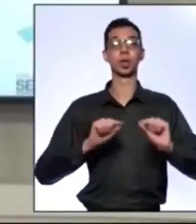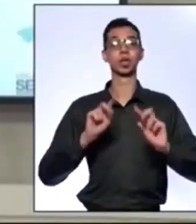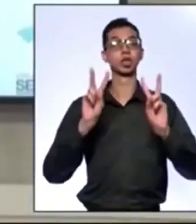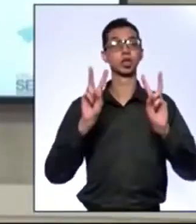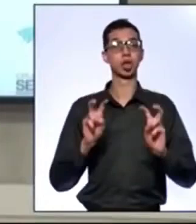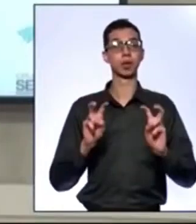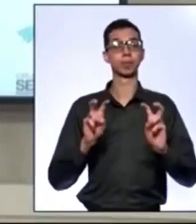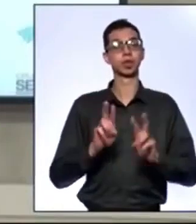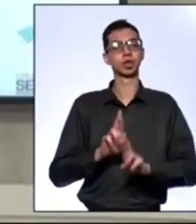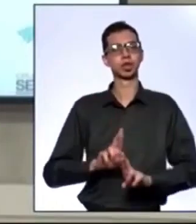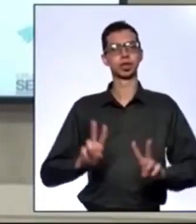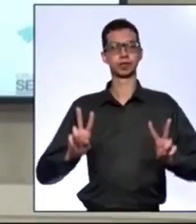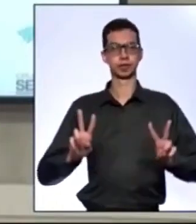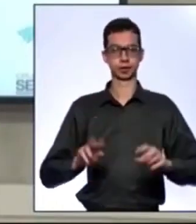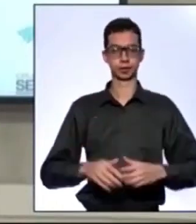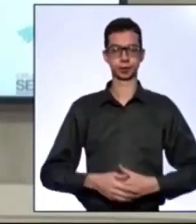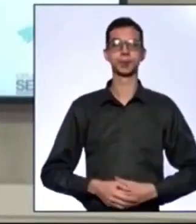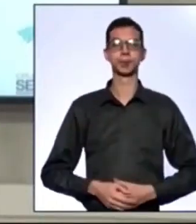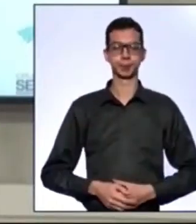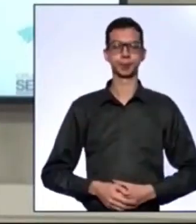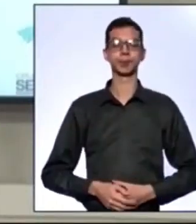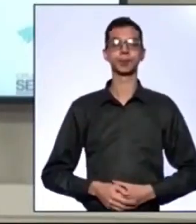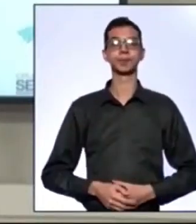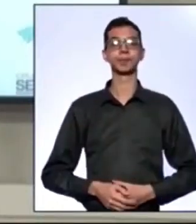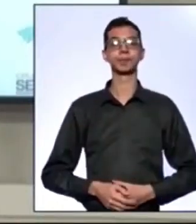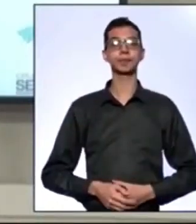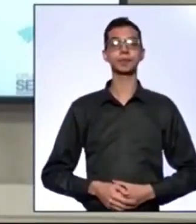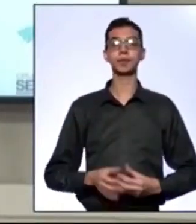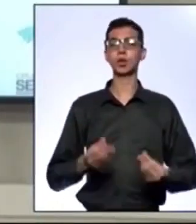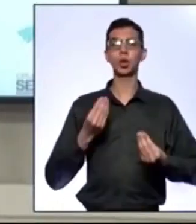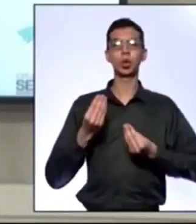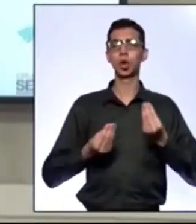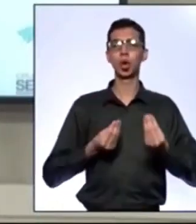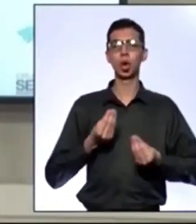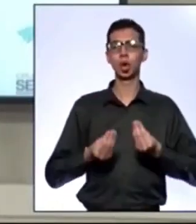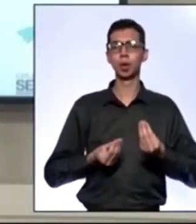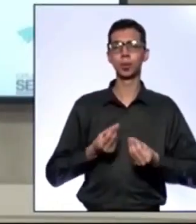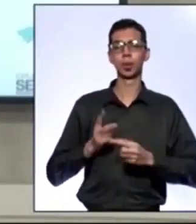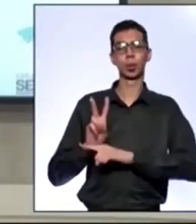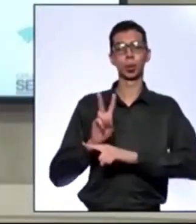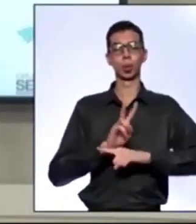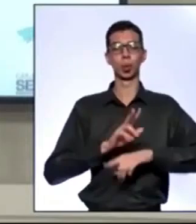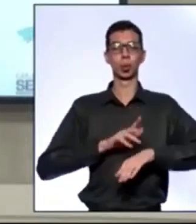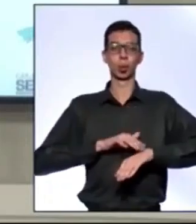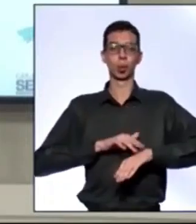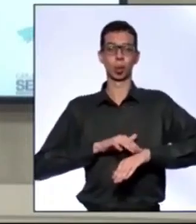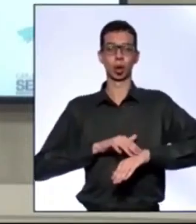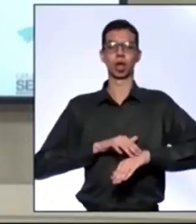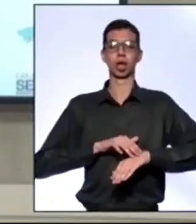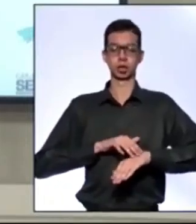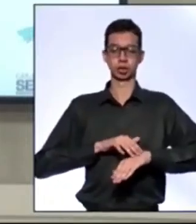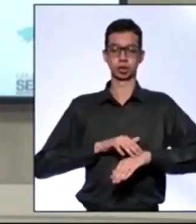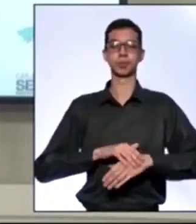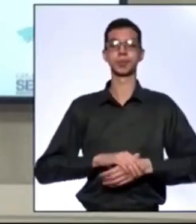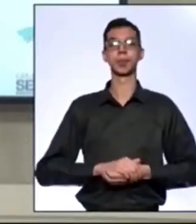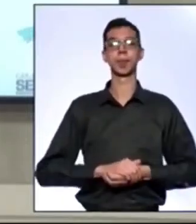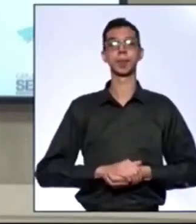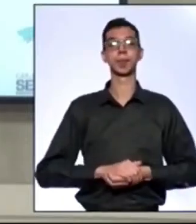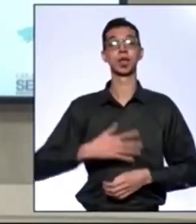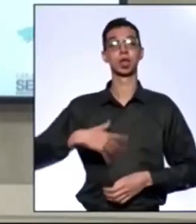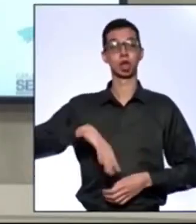outra forma de se tratar a questão de doenças, né, do controle de doenças. Então, a gente